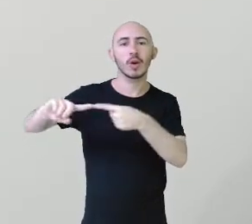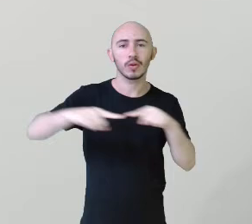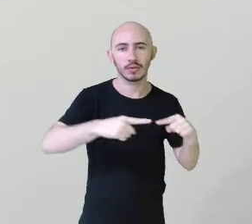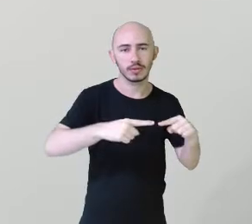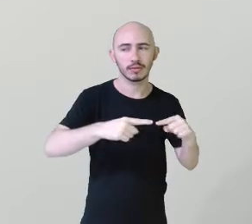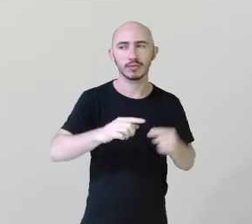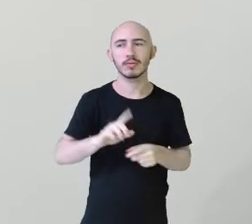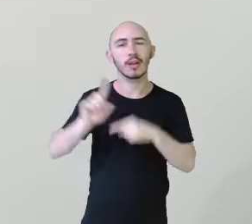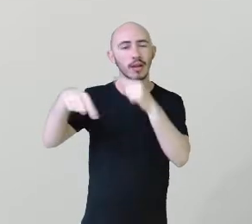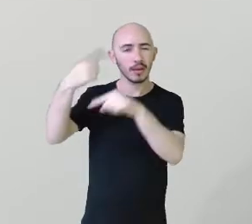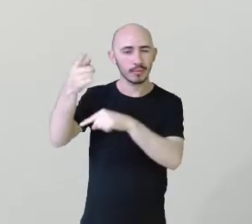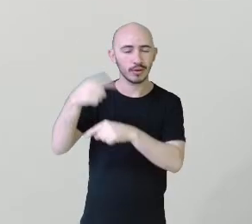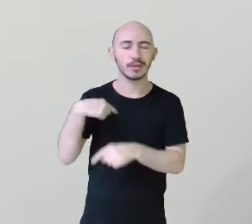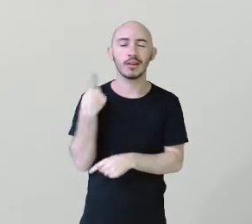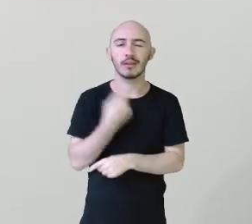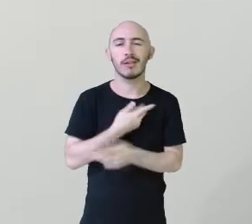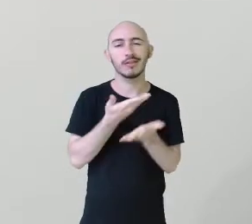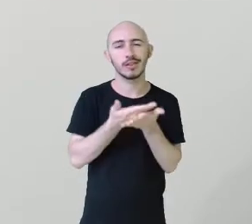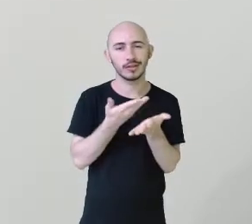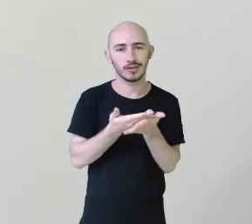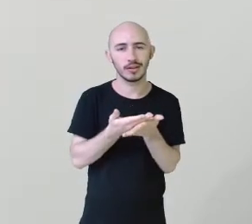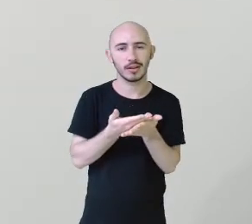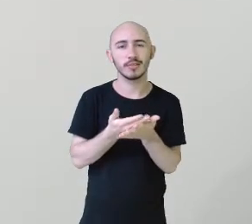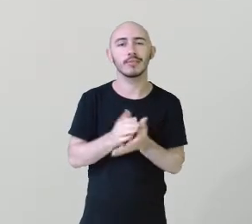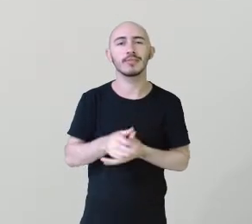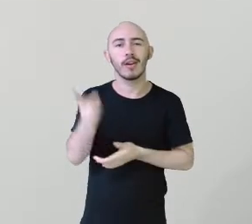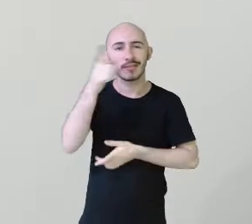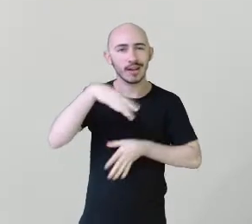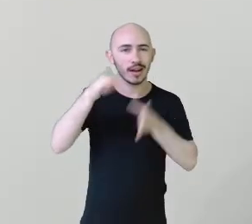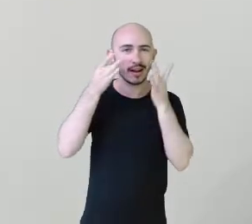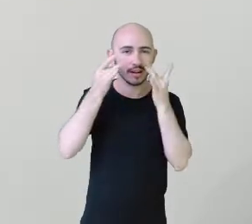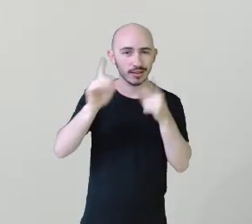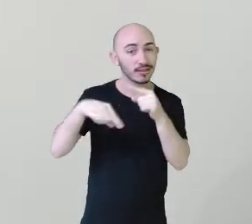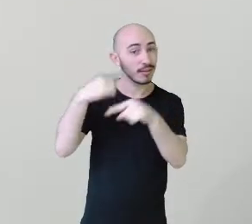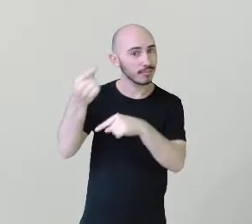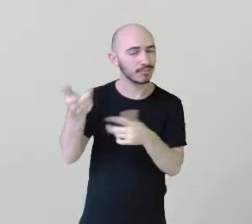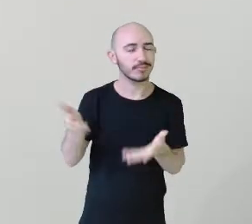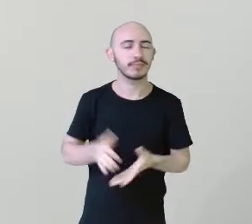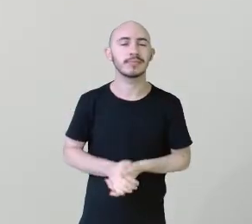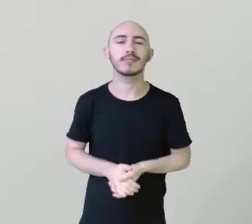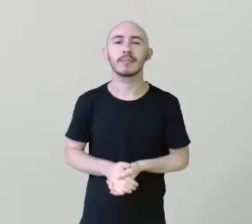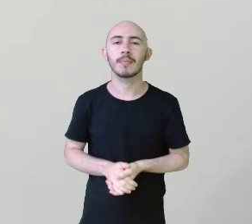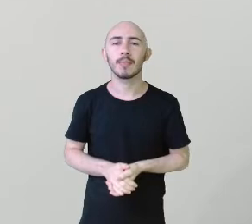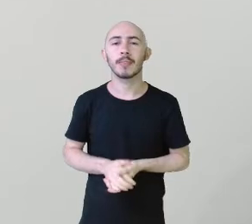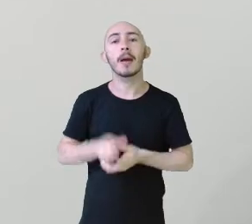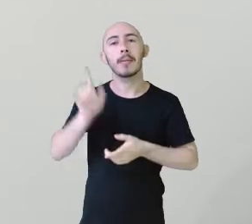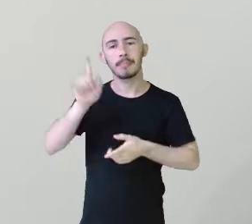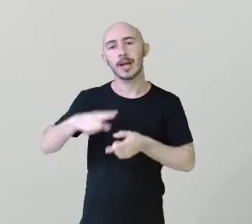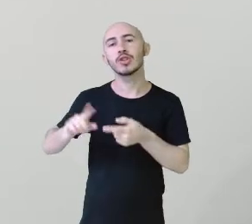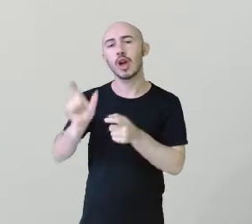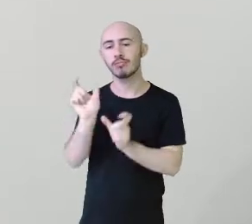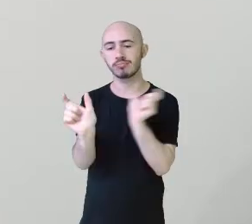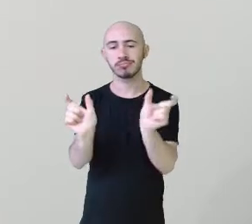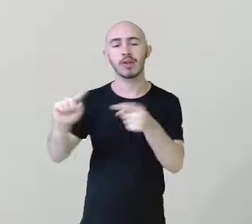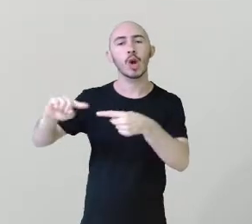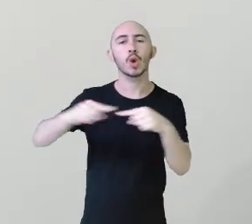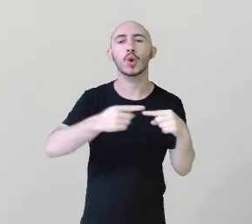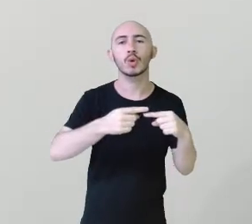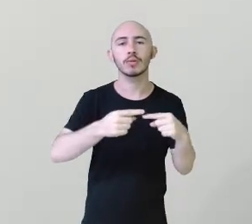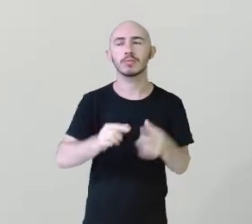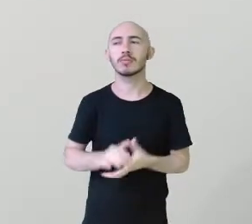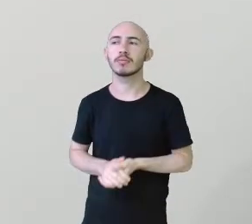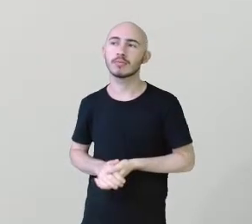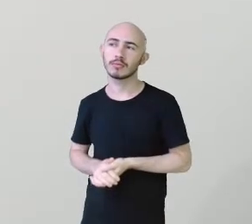concordância nominal. A próxima aula, fica aí atento que a gente vai trabalhar isso. Mas veja que eles concordaram. Uma ratinha